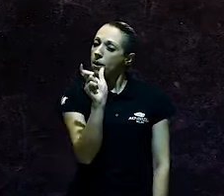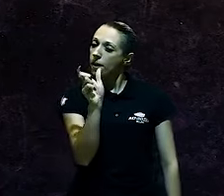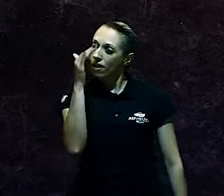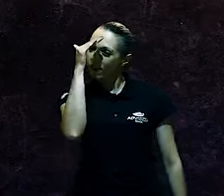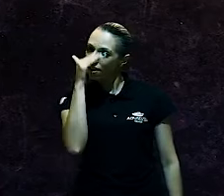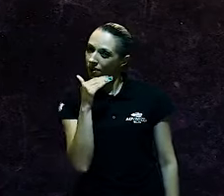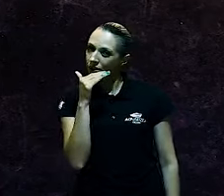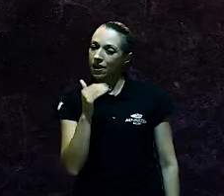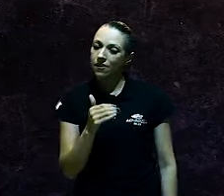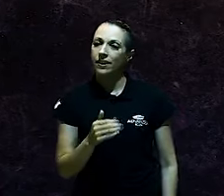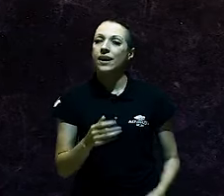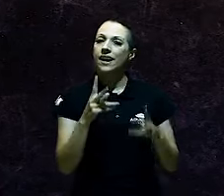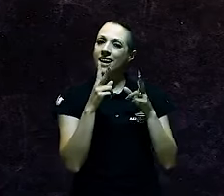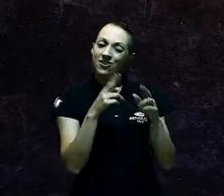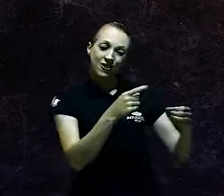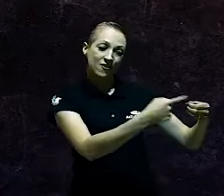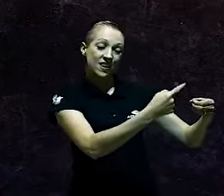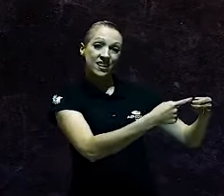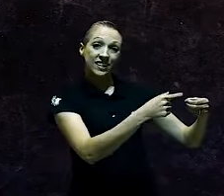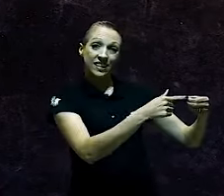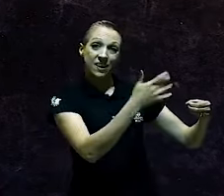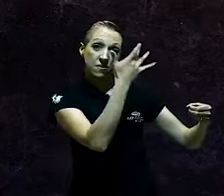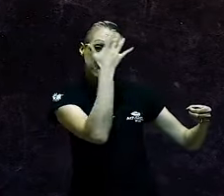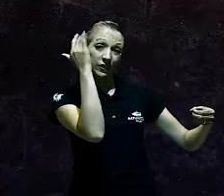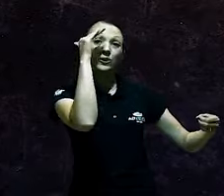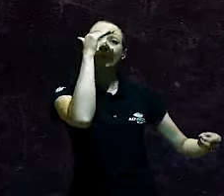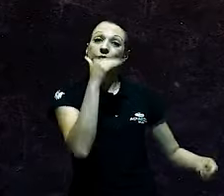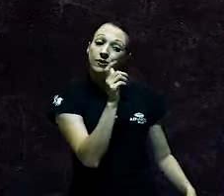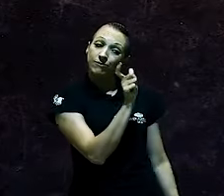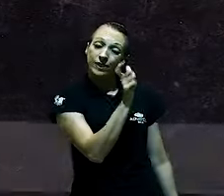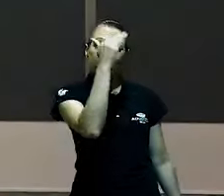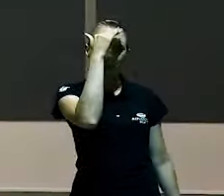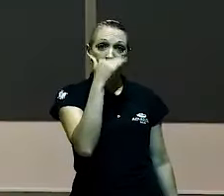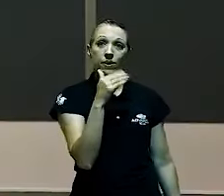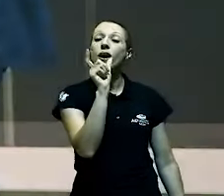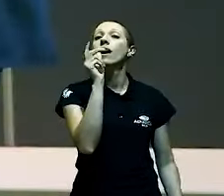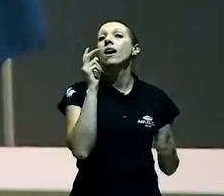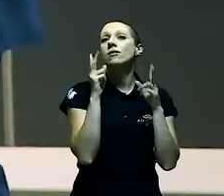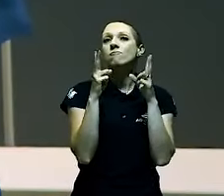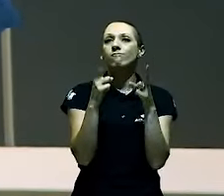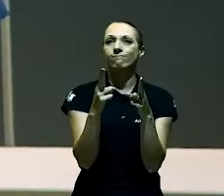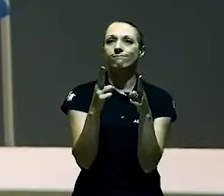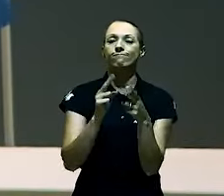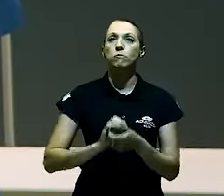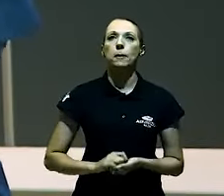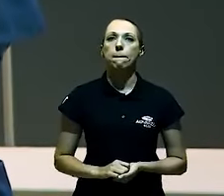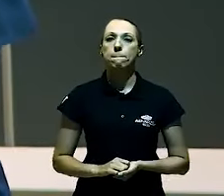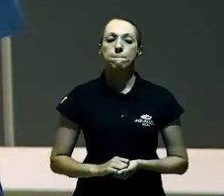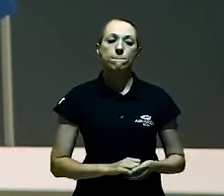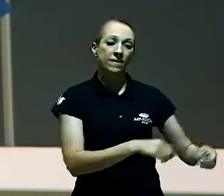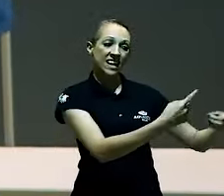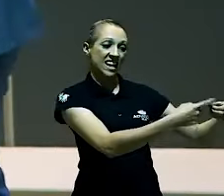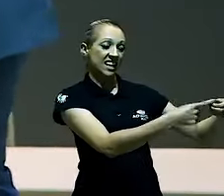Deus usou para Nínive. Quando Deus disse: Jonas, a maldade de Nínive chegou até mim. E Jonas diz: eu não vou lá por causa dessa maldade. Eles